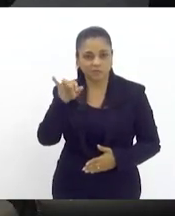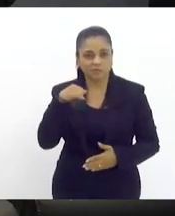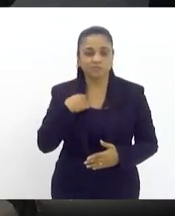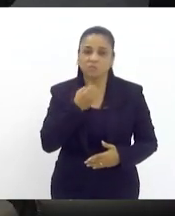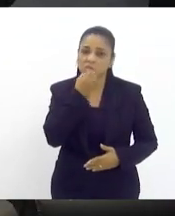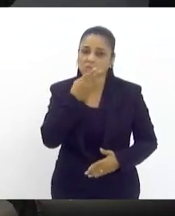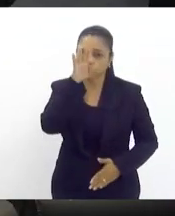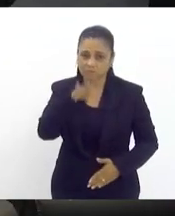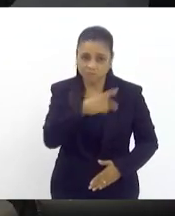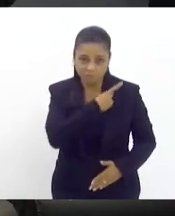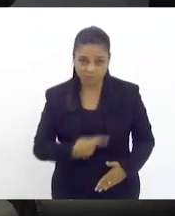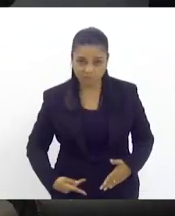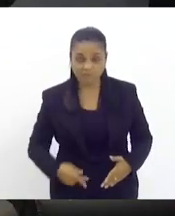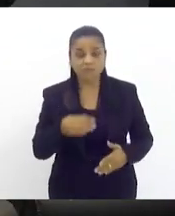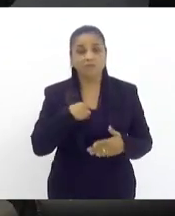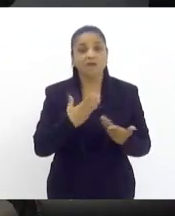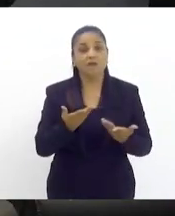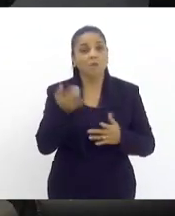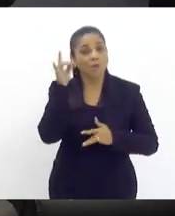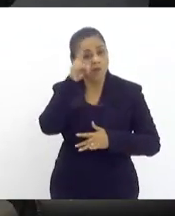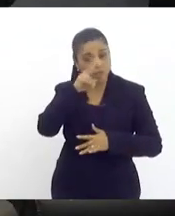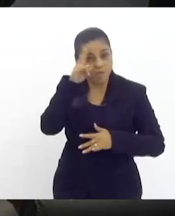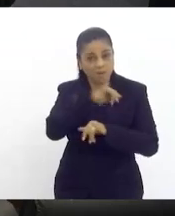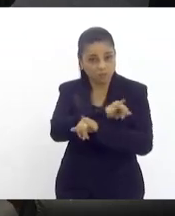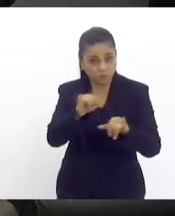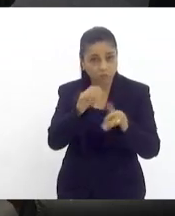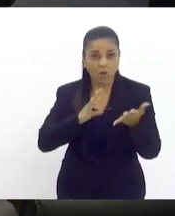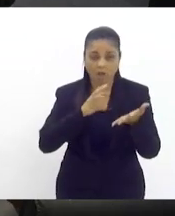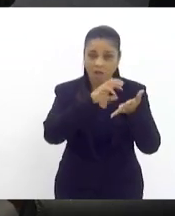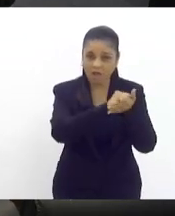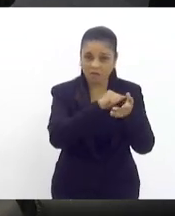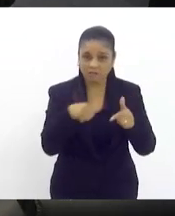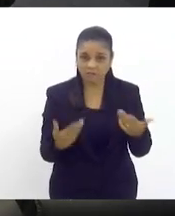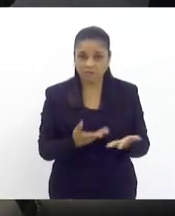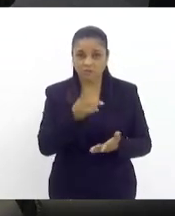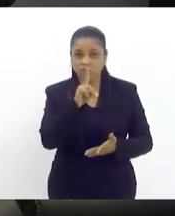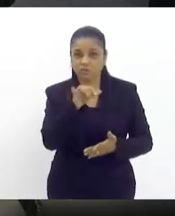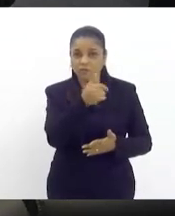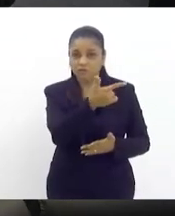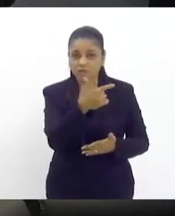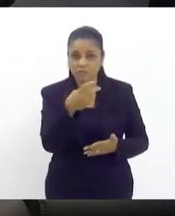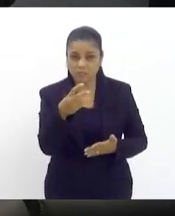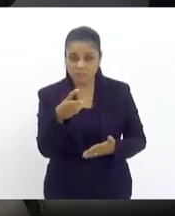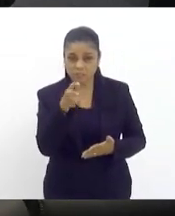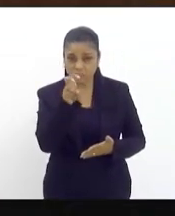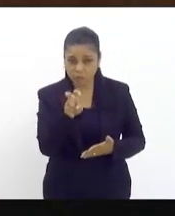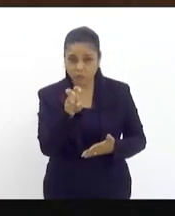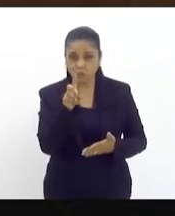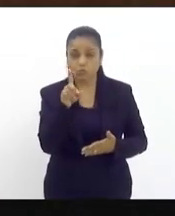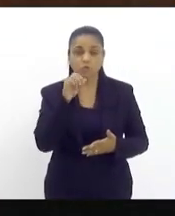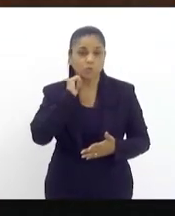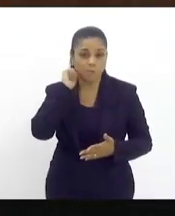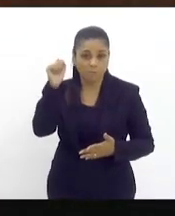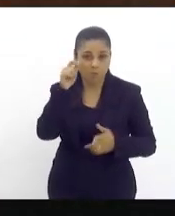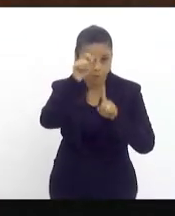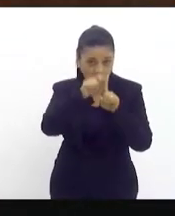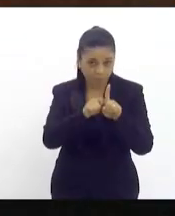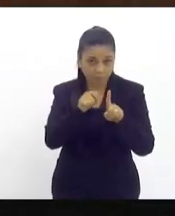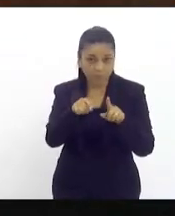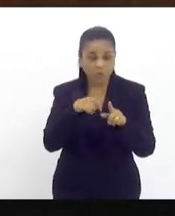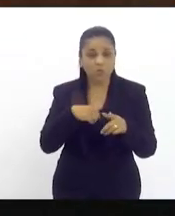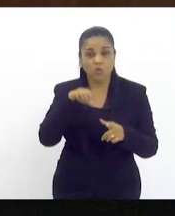Presidente só para lembrar né e deixar que registrado no dia 25/04 protocolei 92